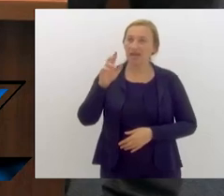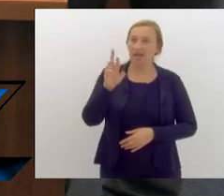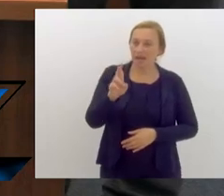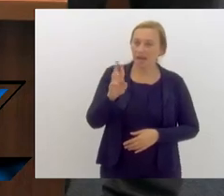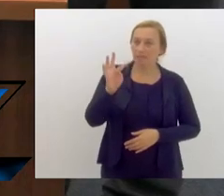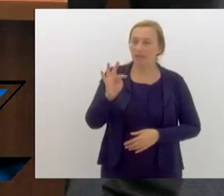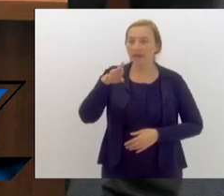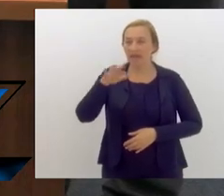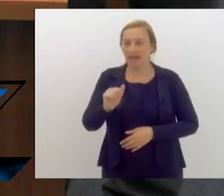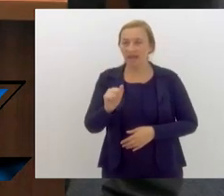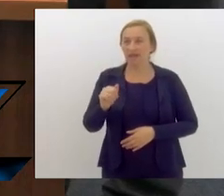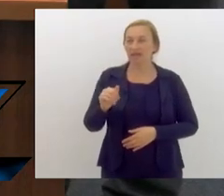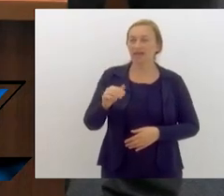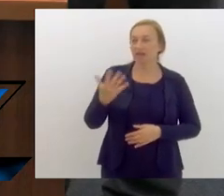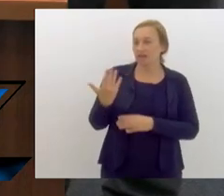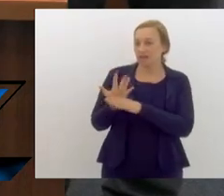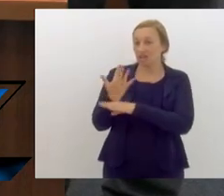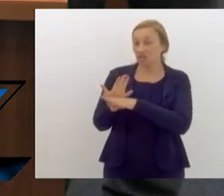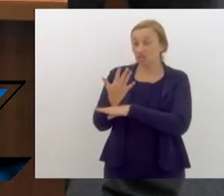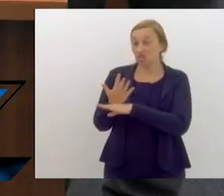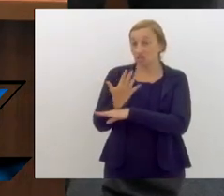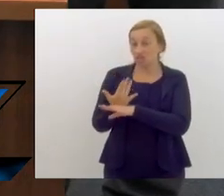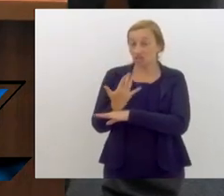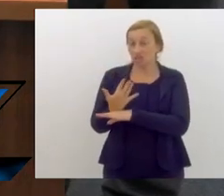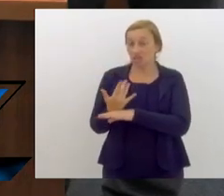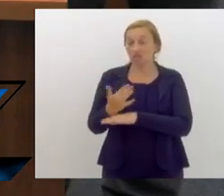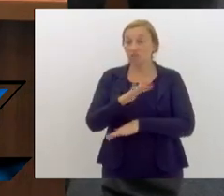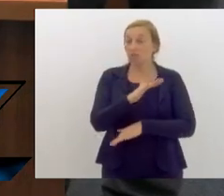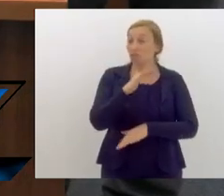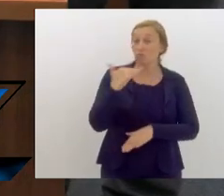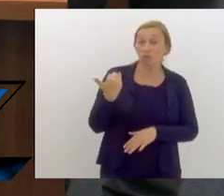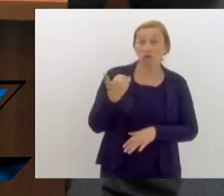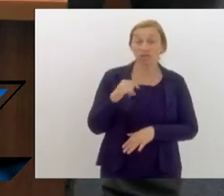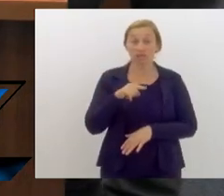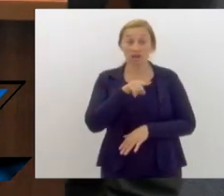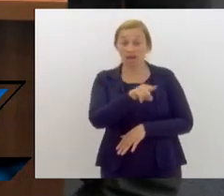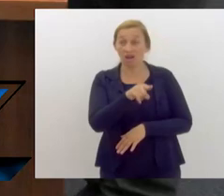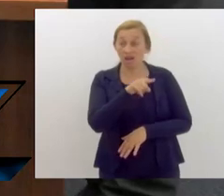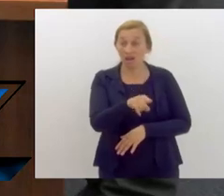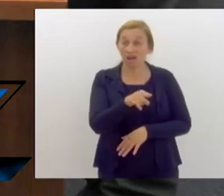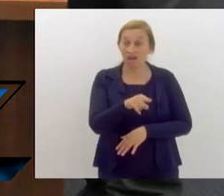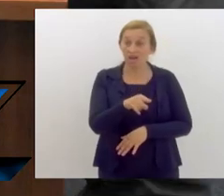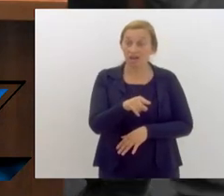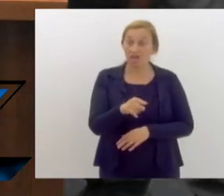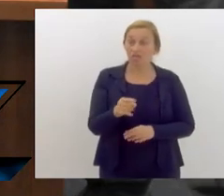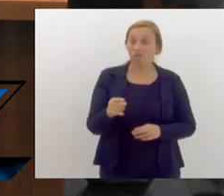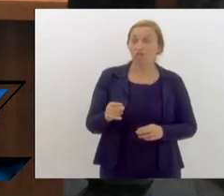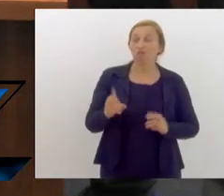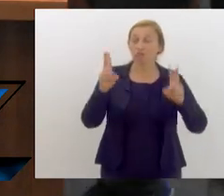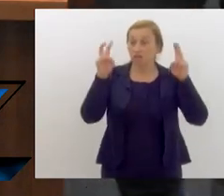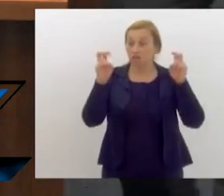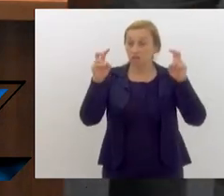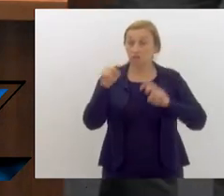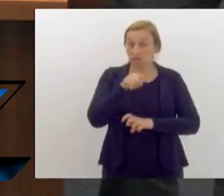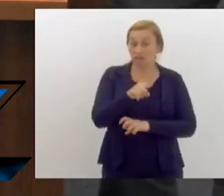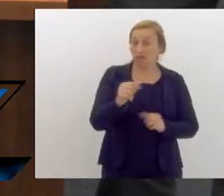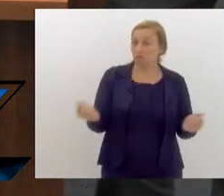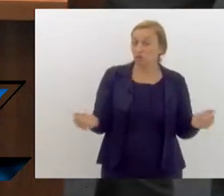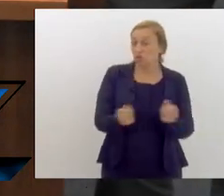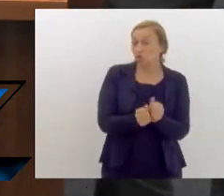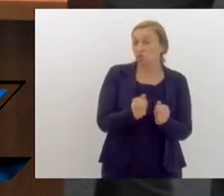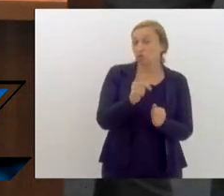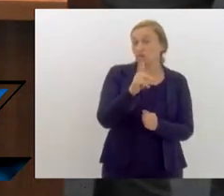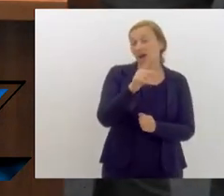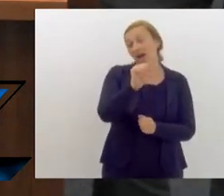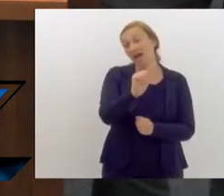foram mortas em uma ação policial e que o caso dela não foi articulado junto a lei Ágata com